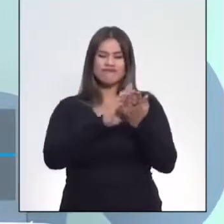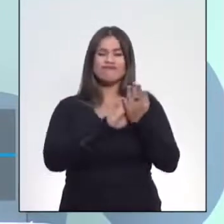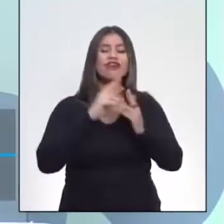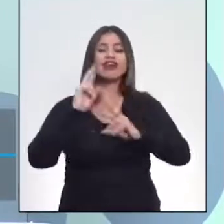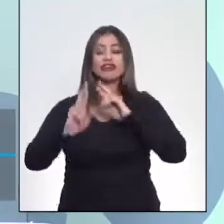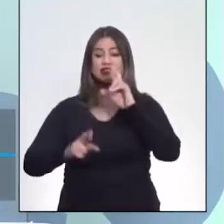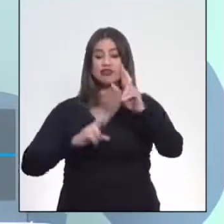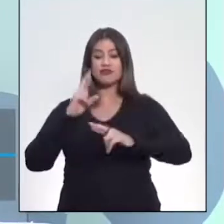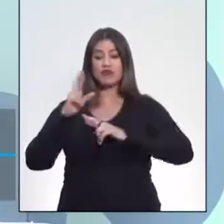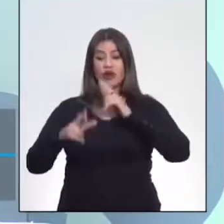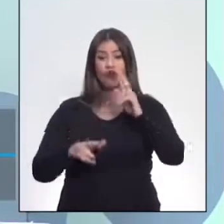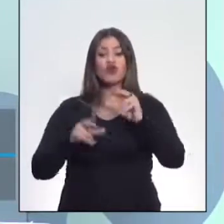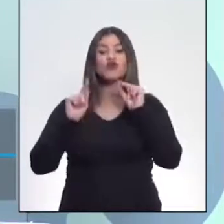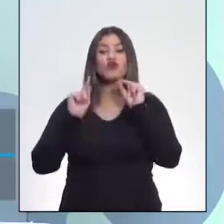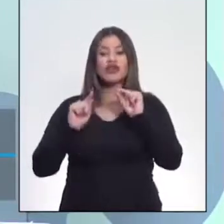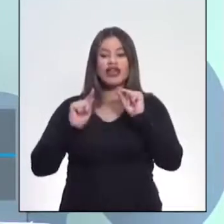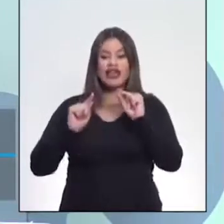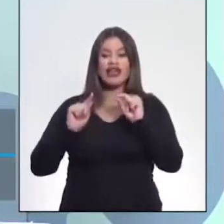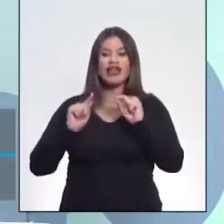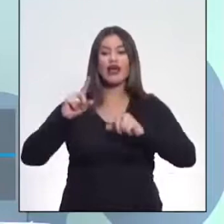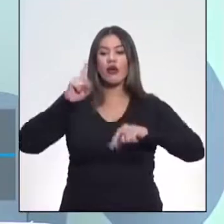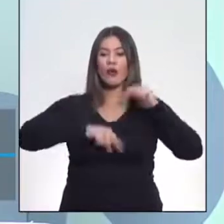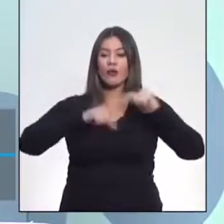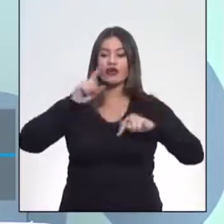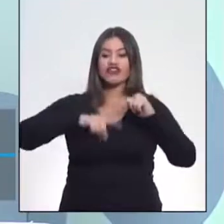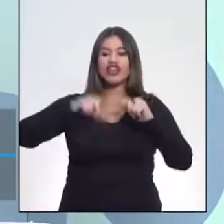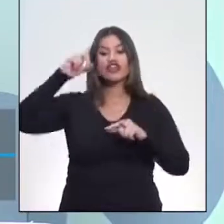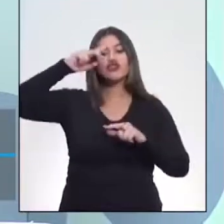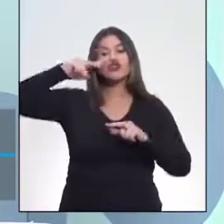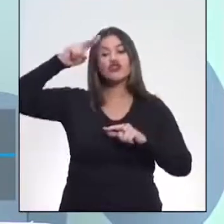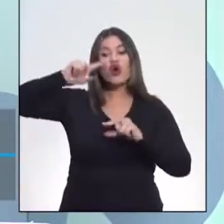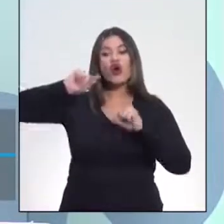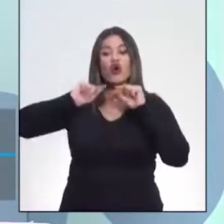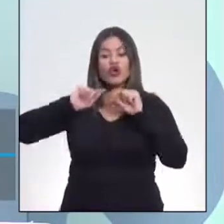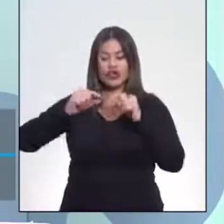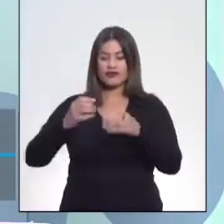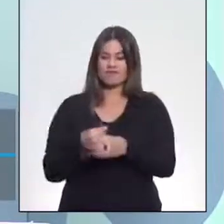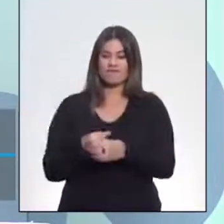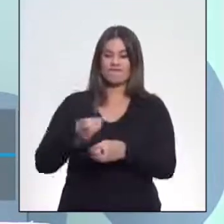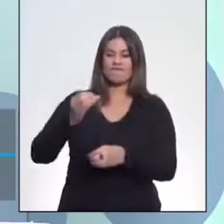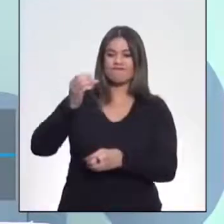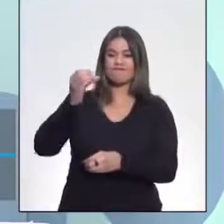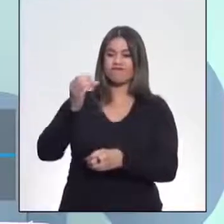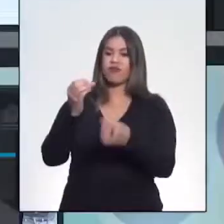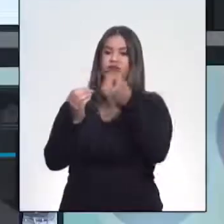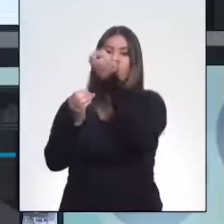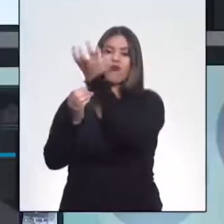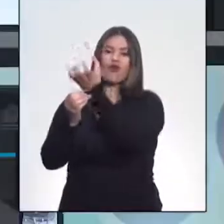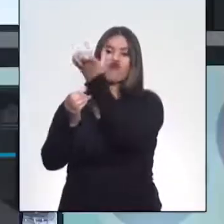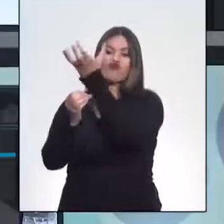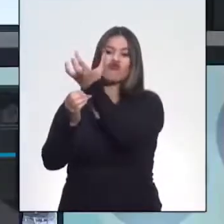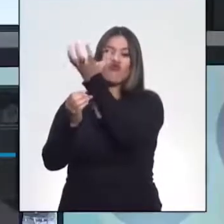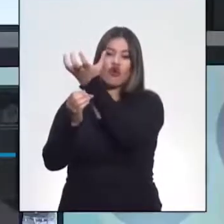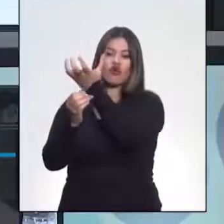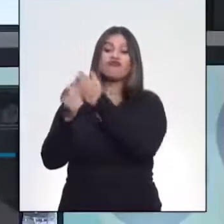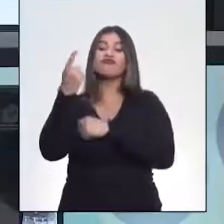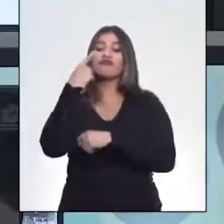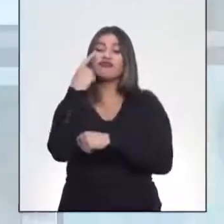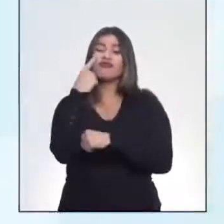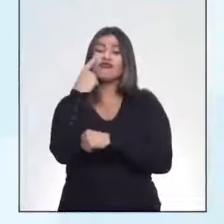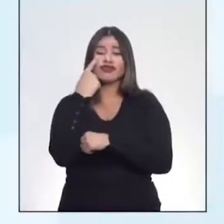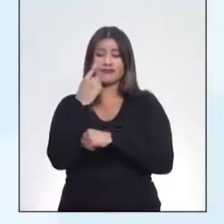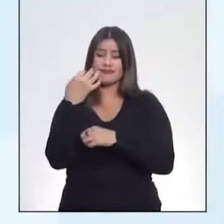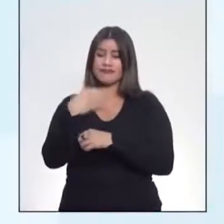colocando professora Janaína que a fonte histórica apresentada foi a tocha olímpica Então vamos ver na tela a resposta